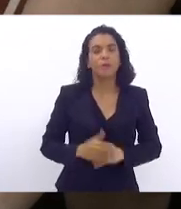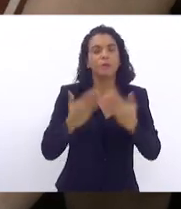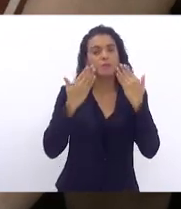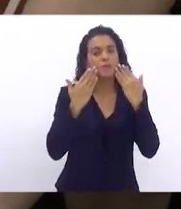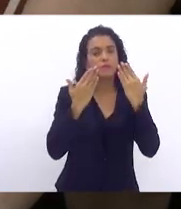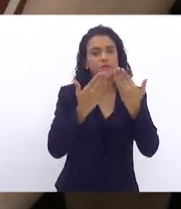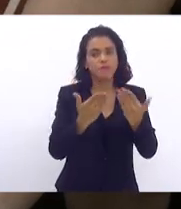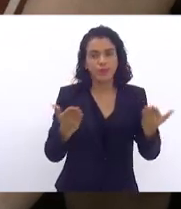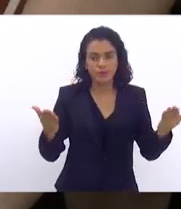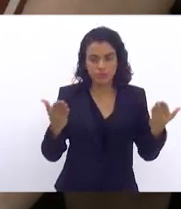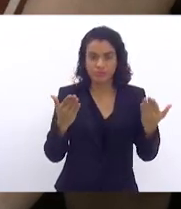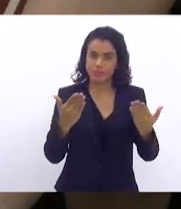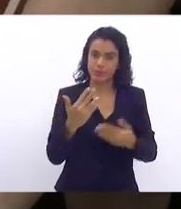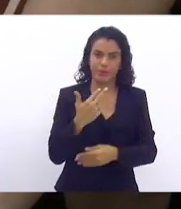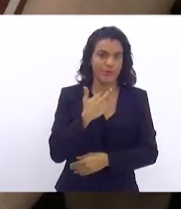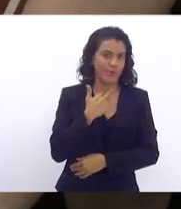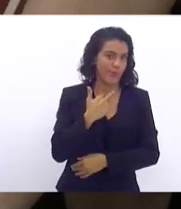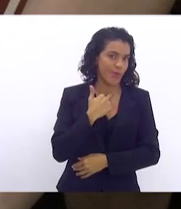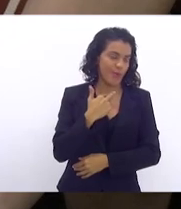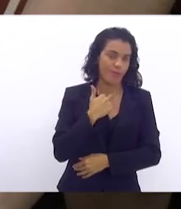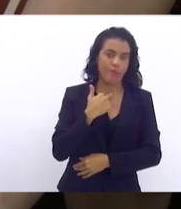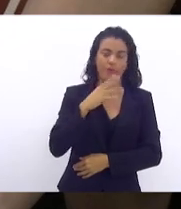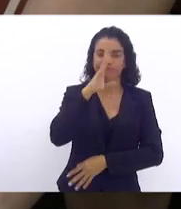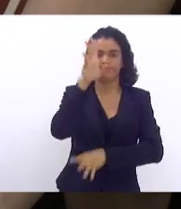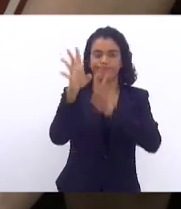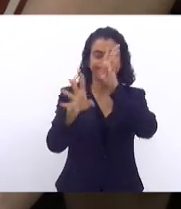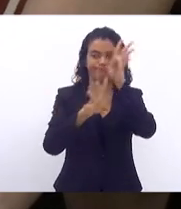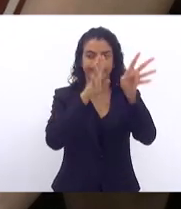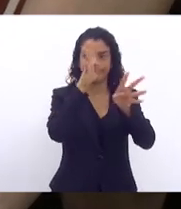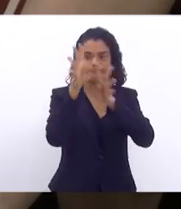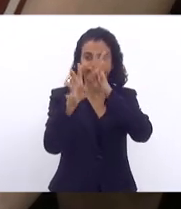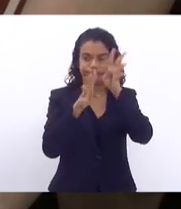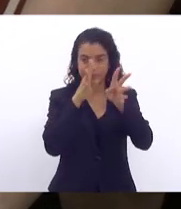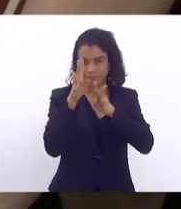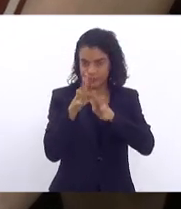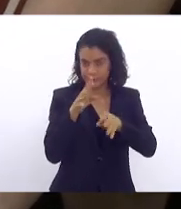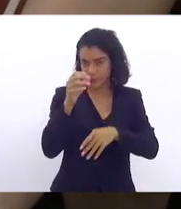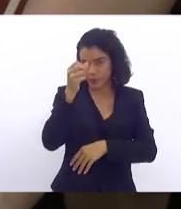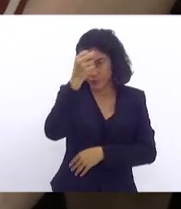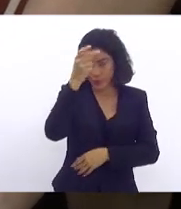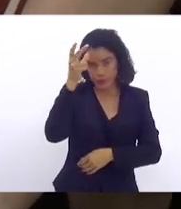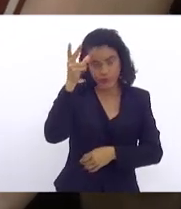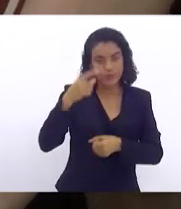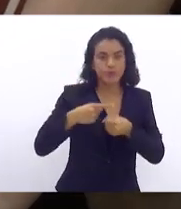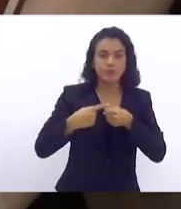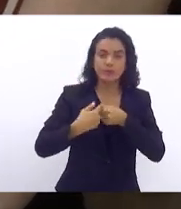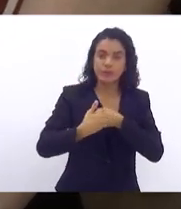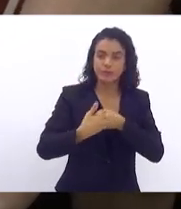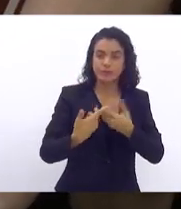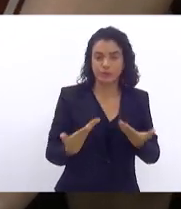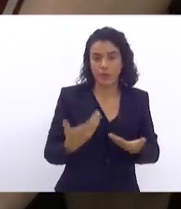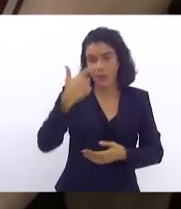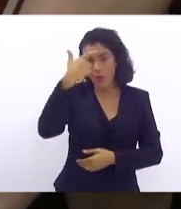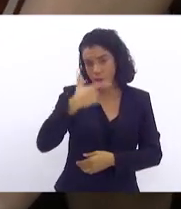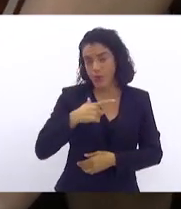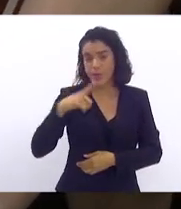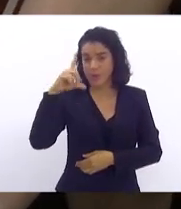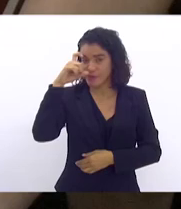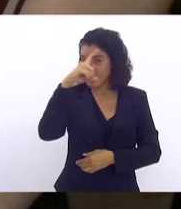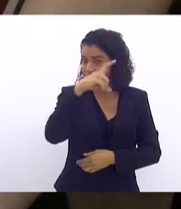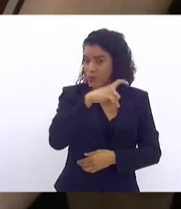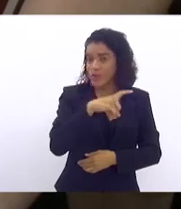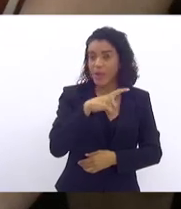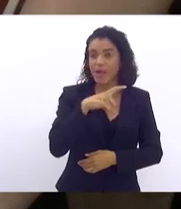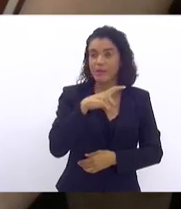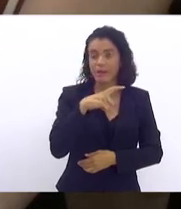Mostrando que isto não pode ser a revelia dos municípios. Então, eu tenho uma grande dificuldade de